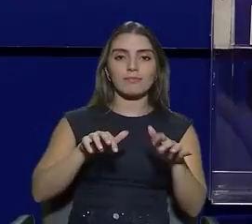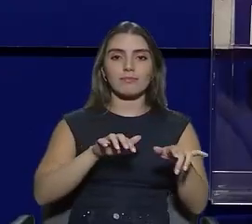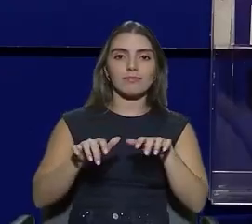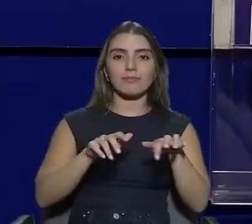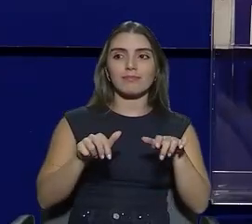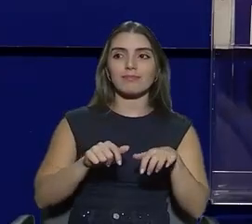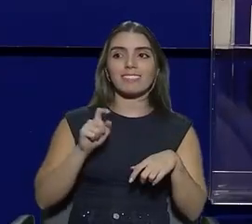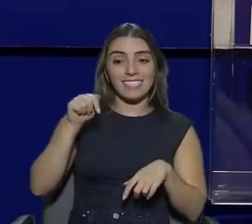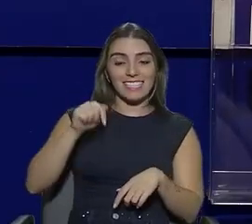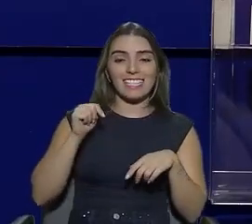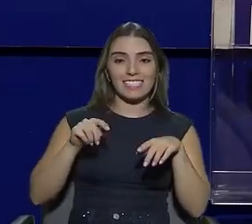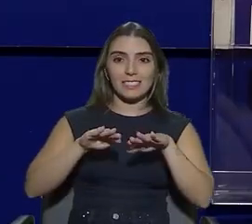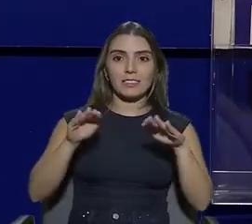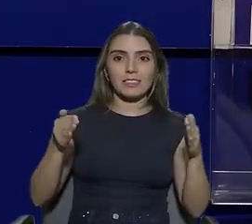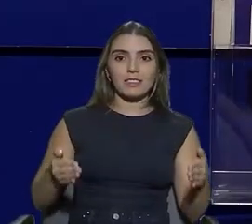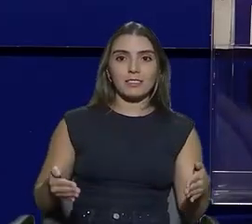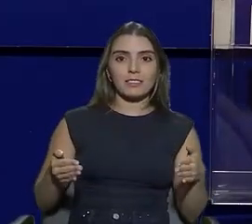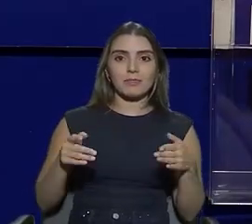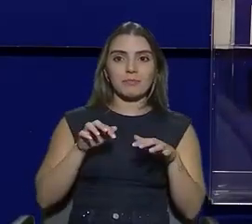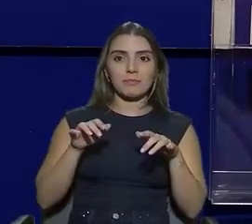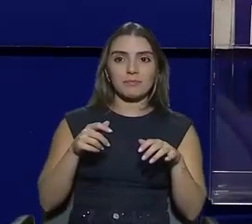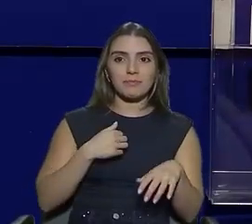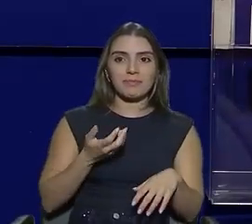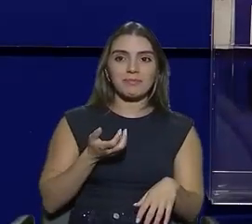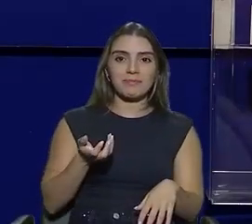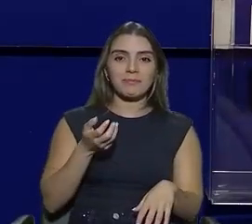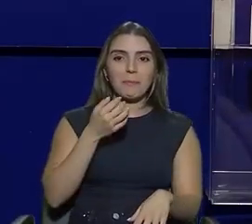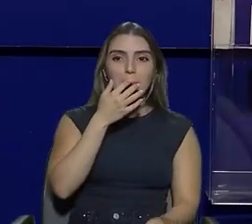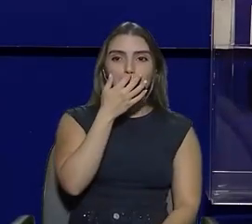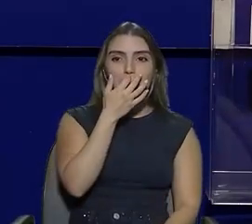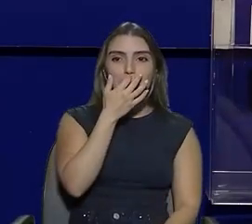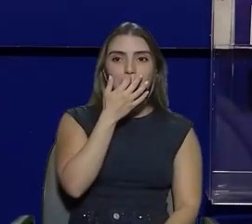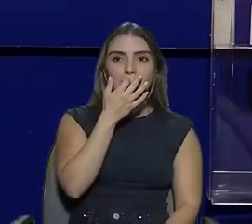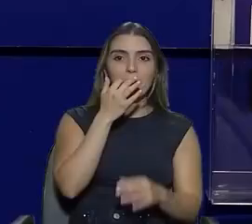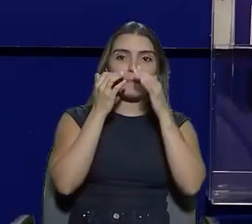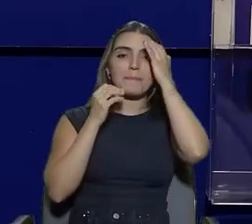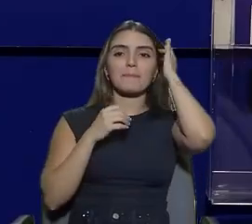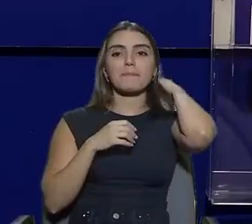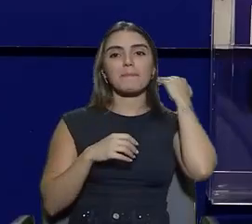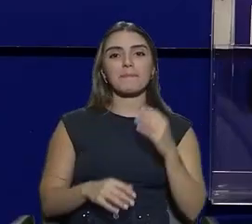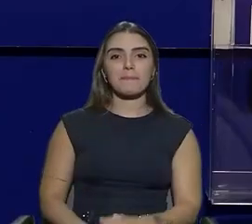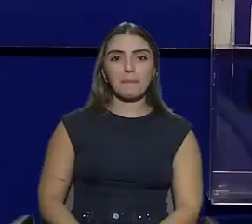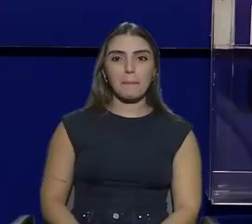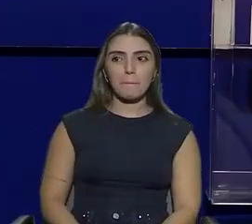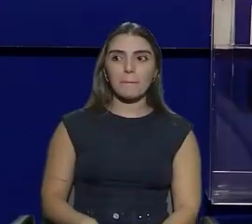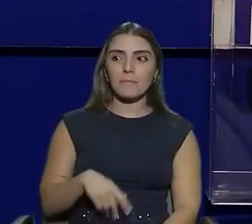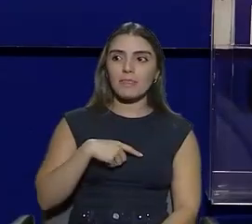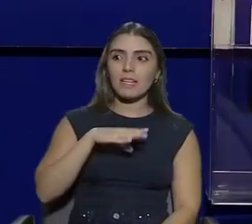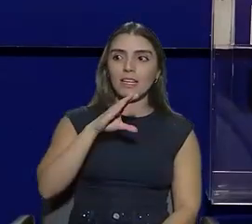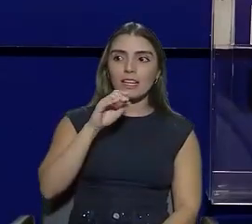estar. É mesmo. Ai, ai. Kalila, eu te ouvi falar uma